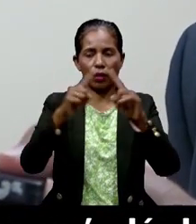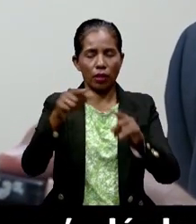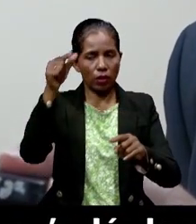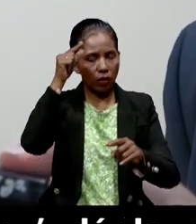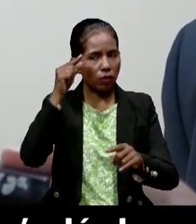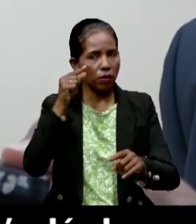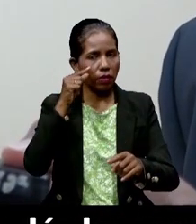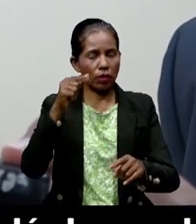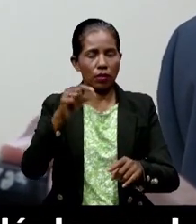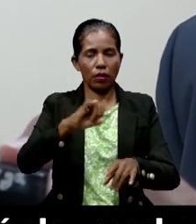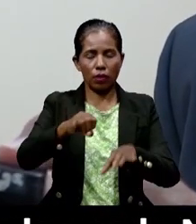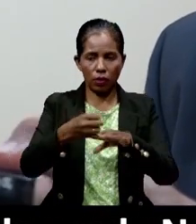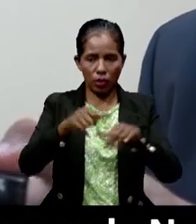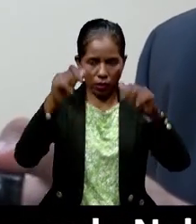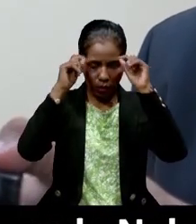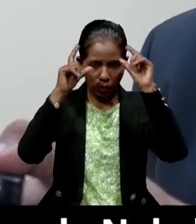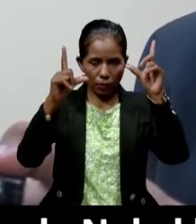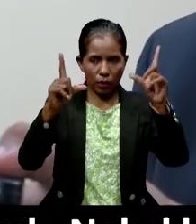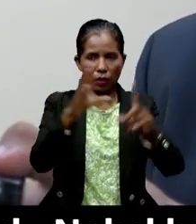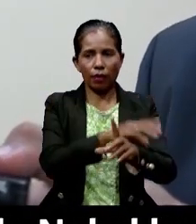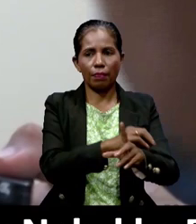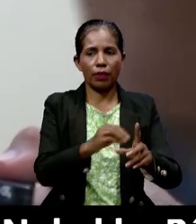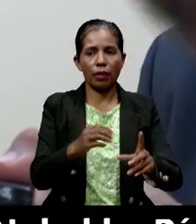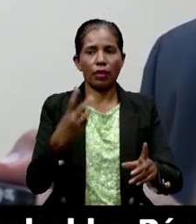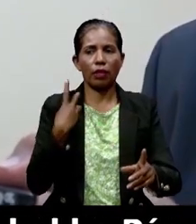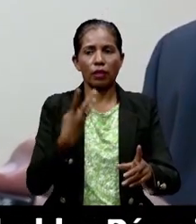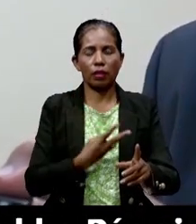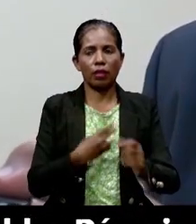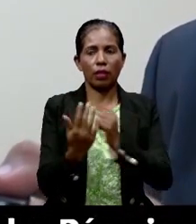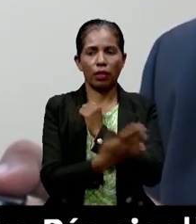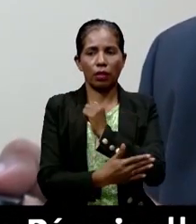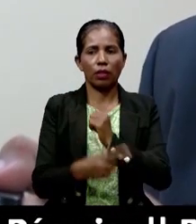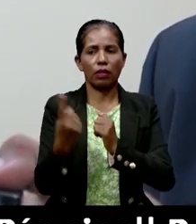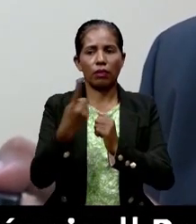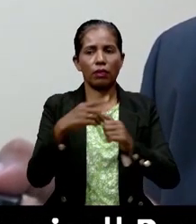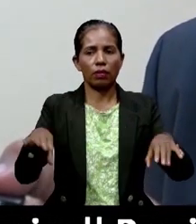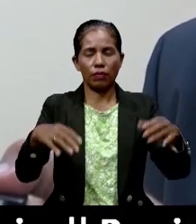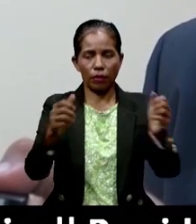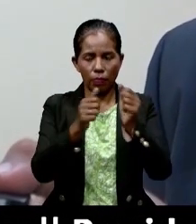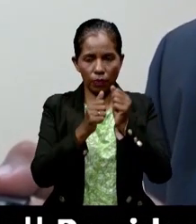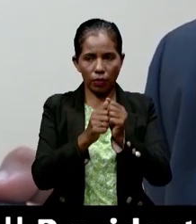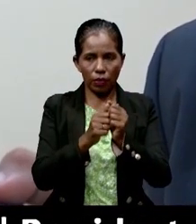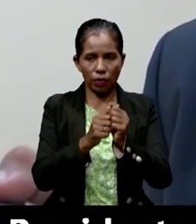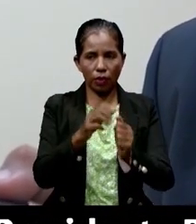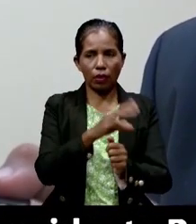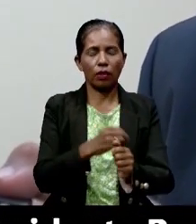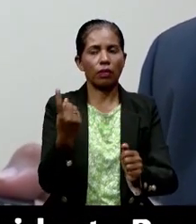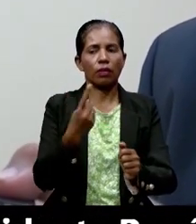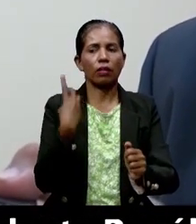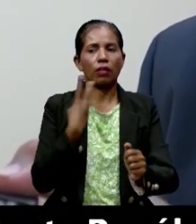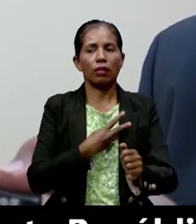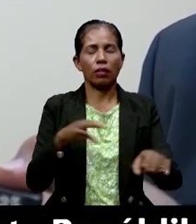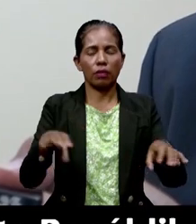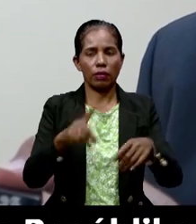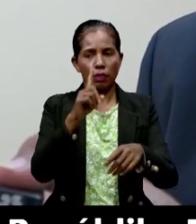e inclusão iha Timor-Leste, ka iha tanyarai, sei na fatin serviço hamutu, serviço na fatin serviço la serviço